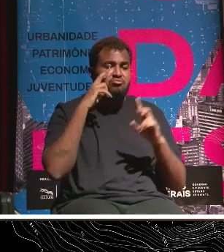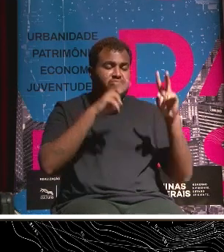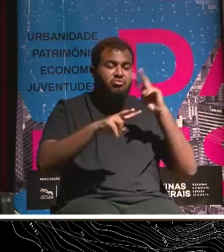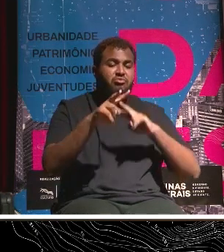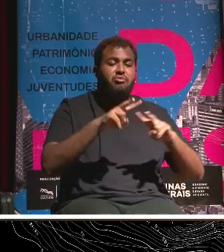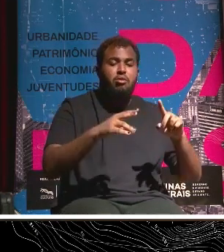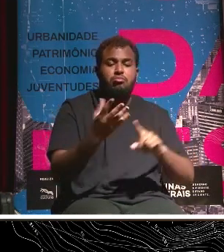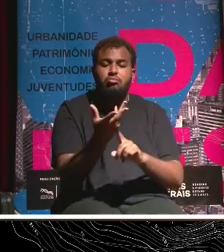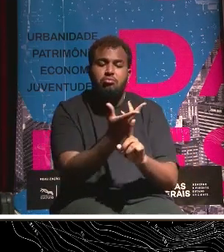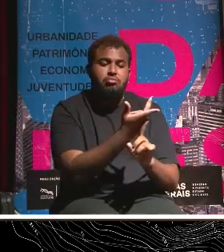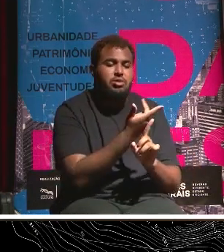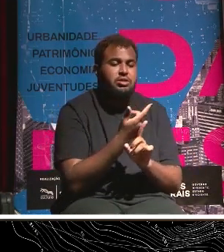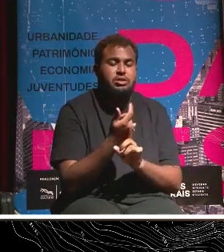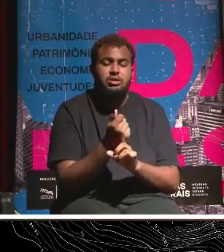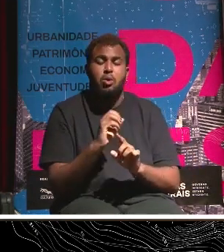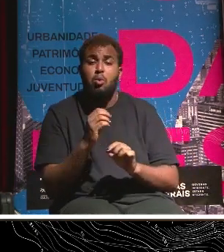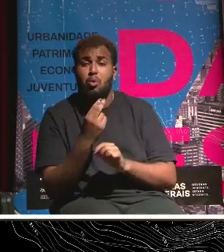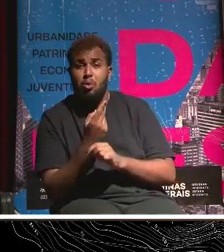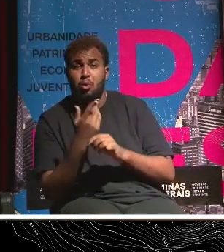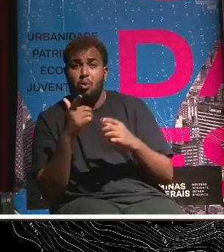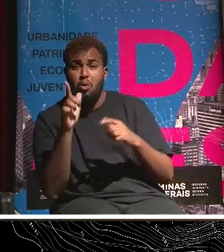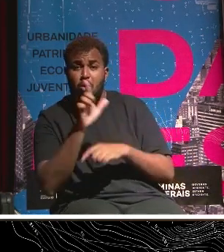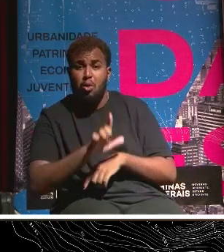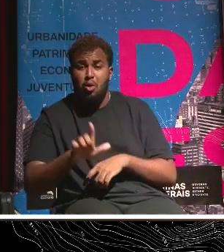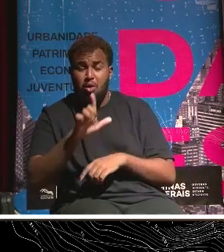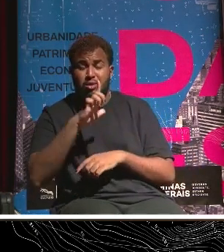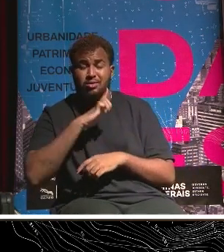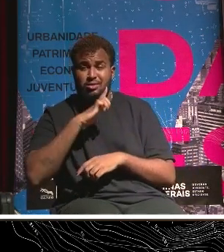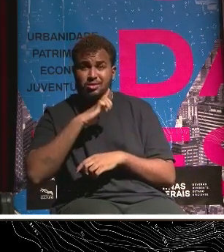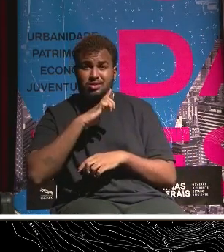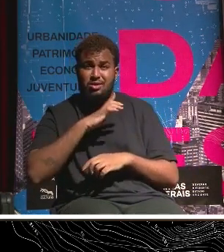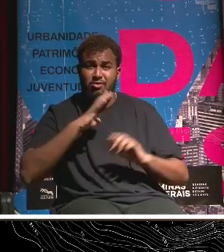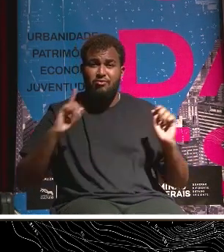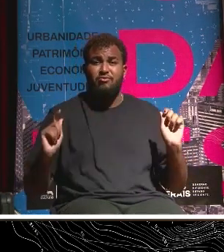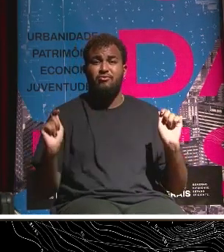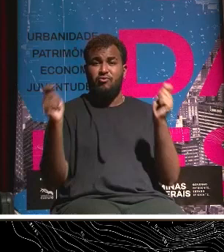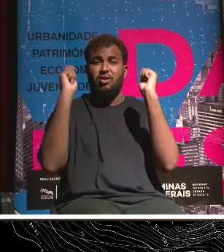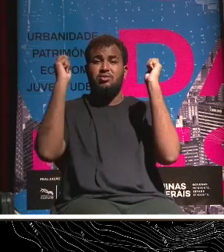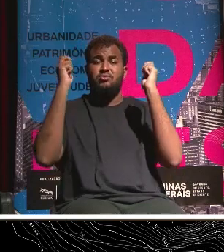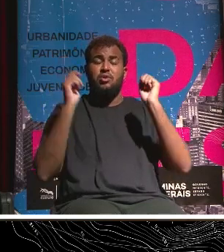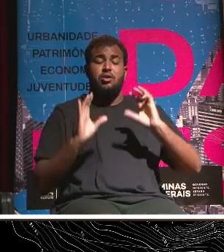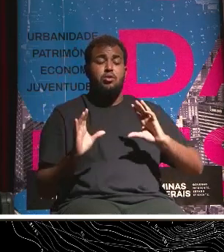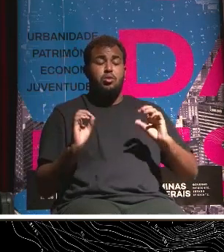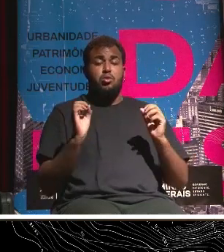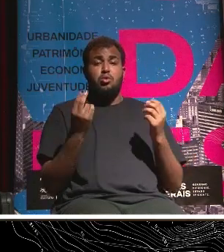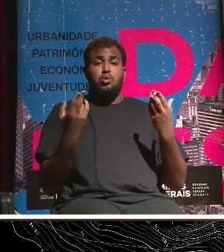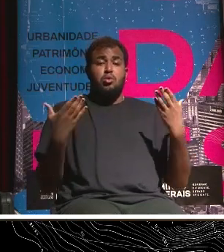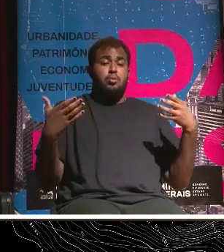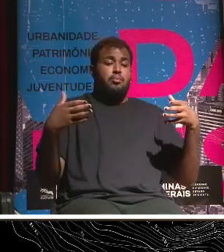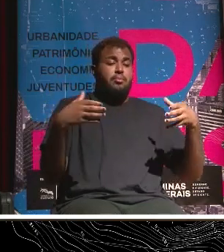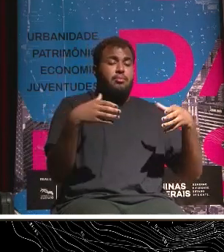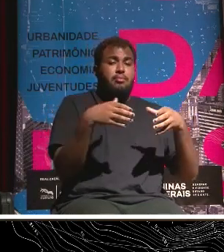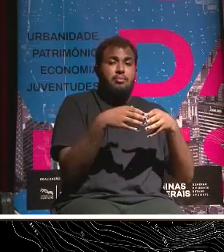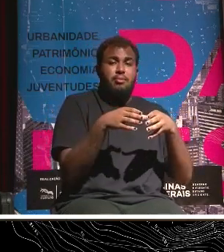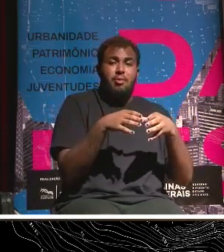artesanato, ou a uma lógica de grandes festivais, pequenos festivais,